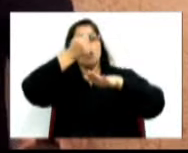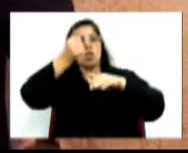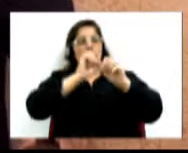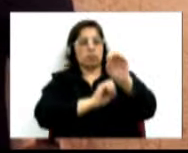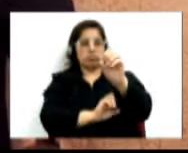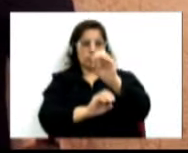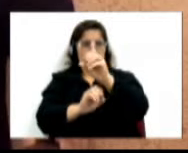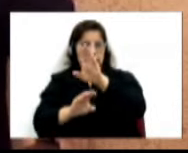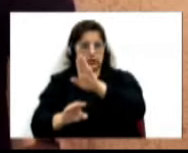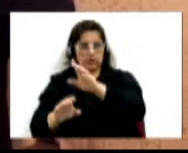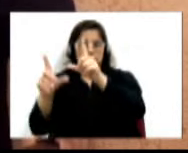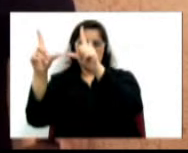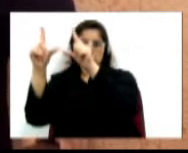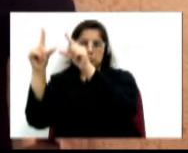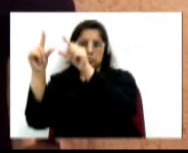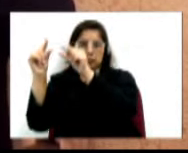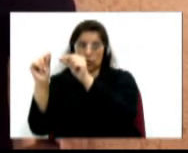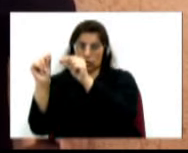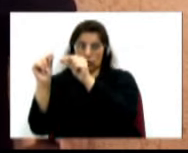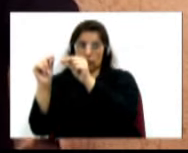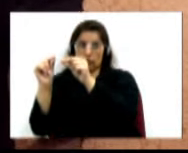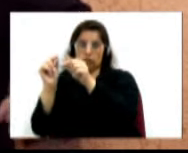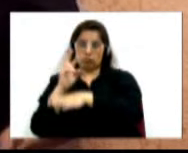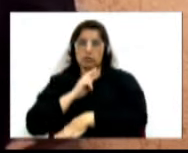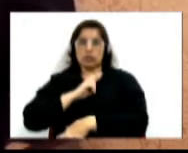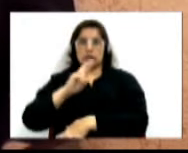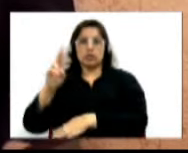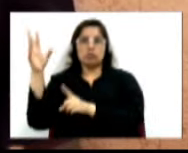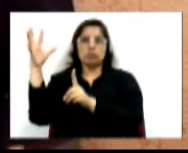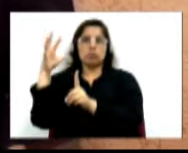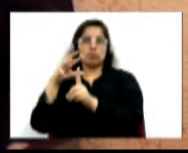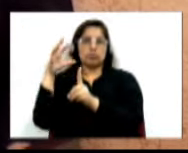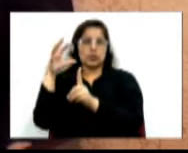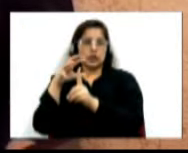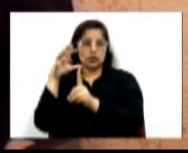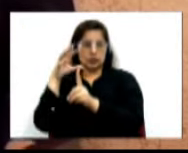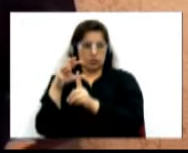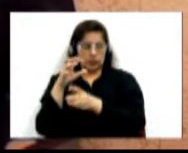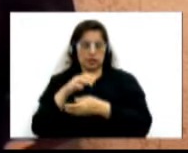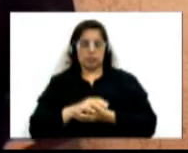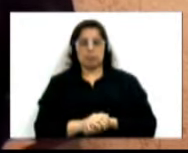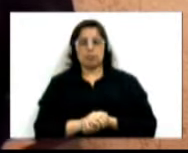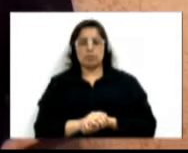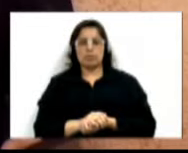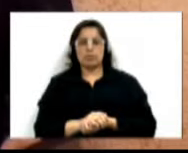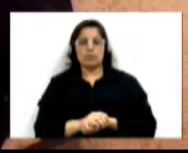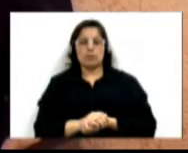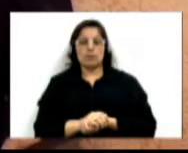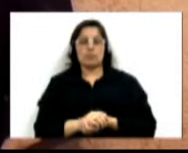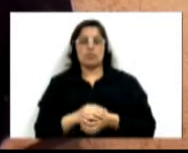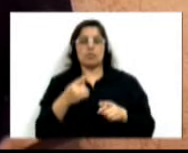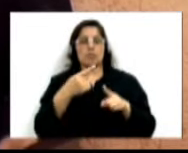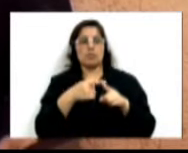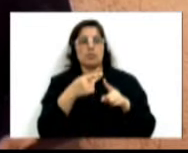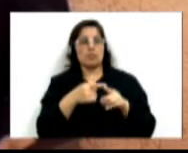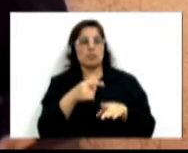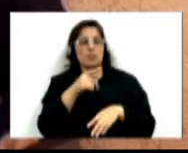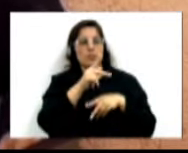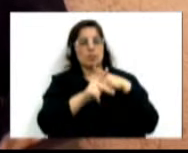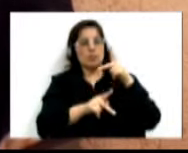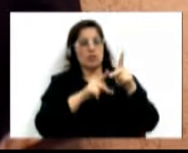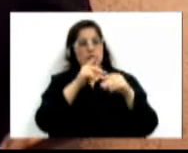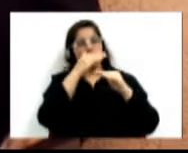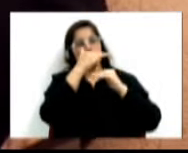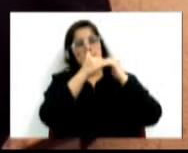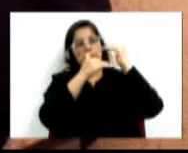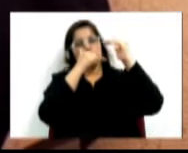países que têm os menores índices de criminalidade, os melhores indicadores de saúde, com uma população com melhores perspectivas e renda per